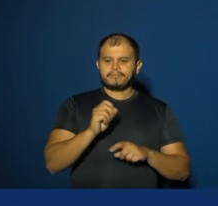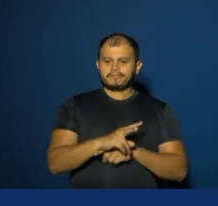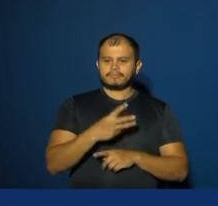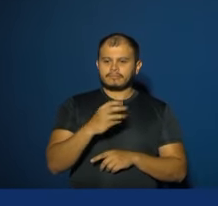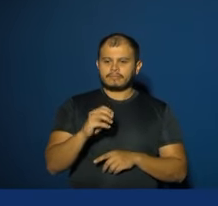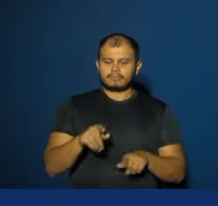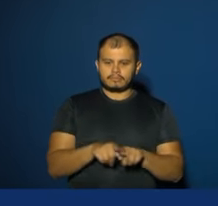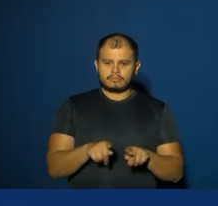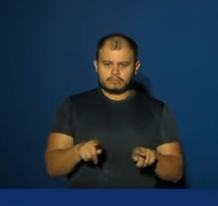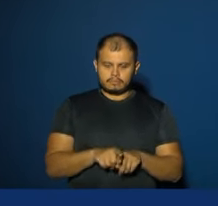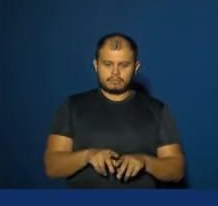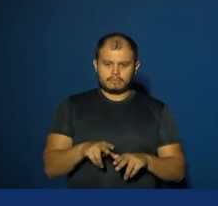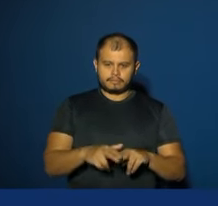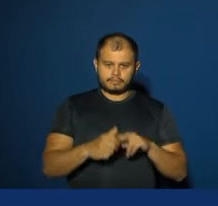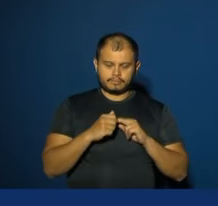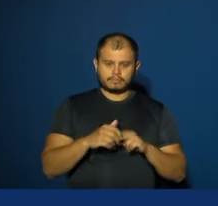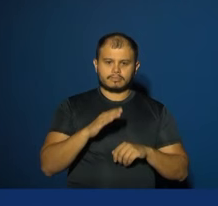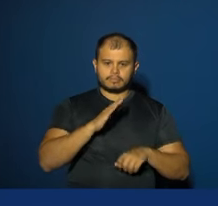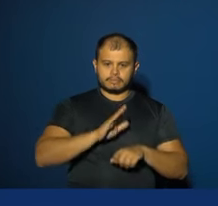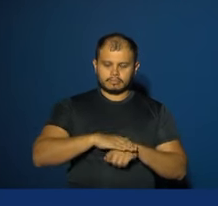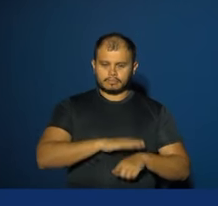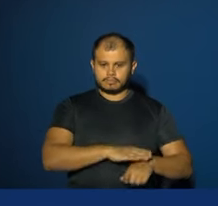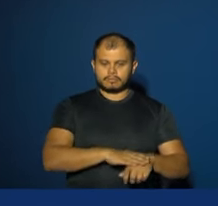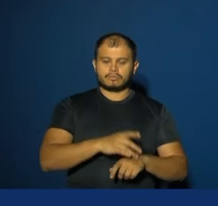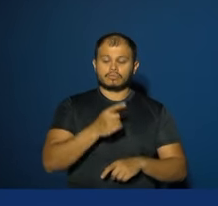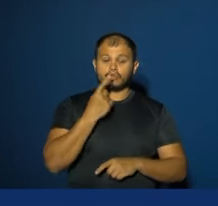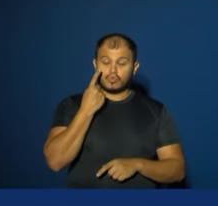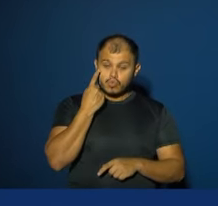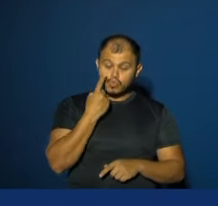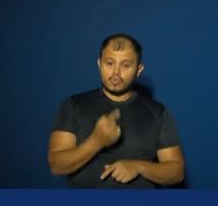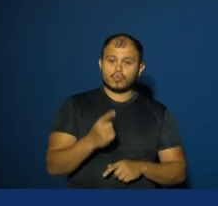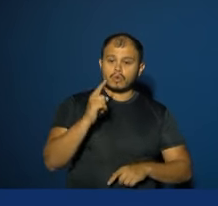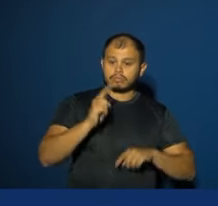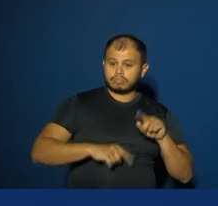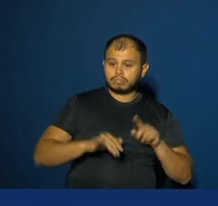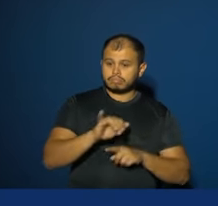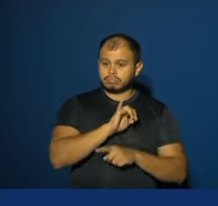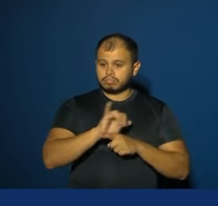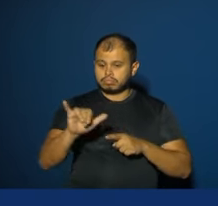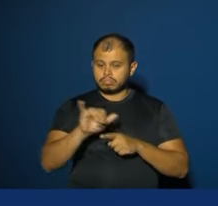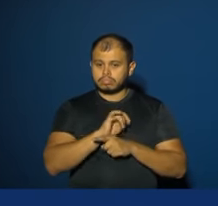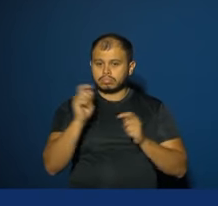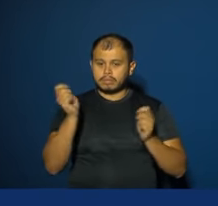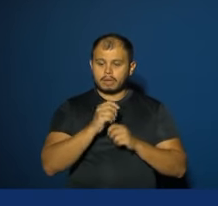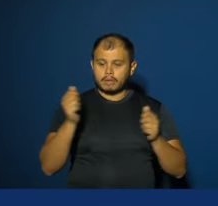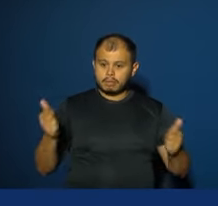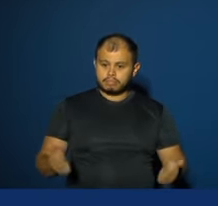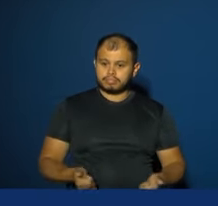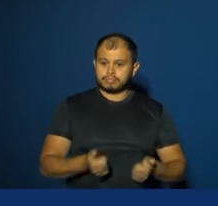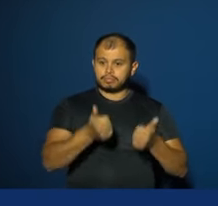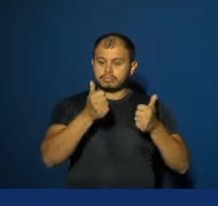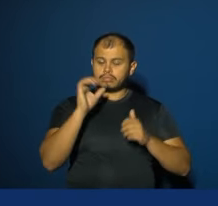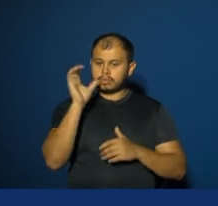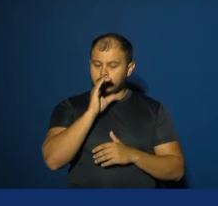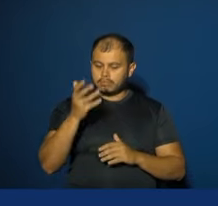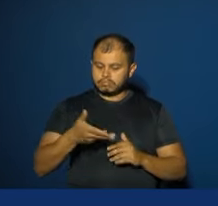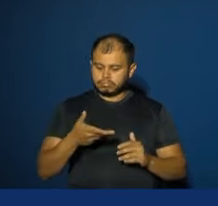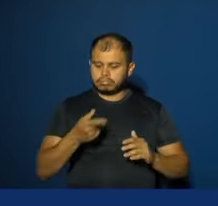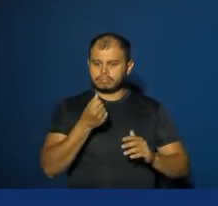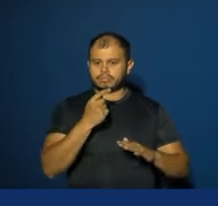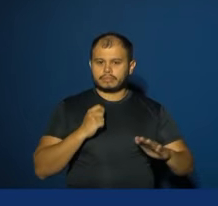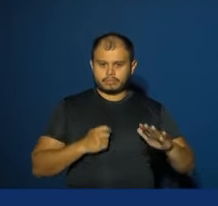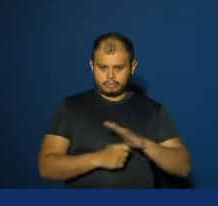e portanto consideramos que esse é efetivamente um um instrumento Eh que que pode acelerar investimento não é se essa se essa concessão for